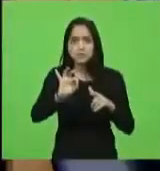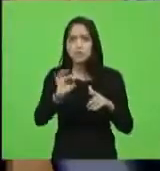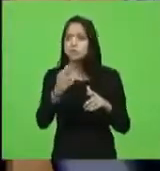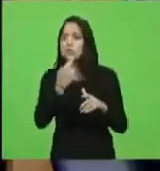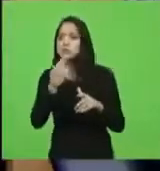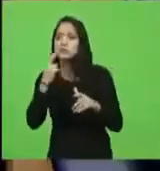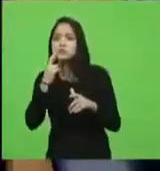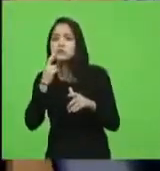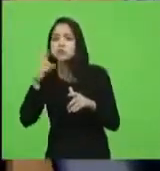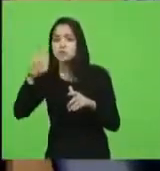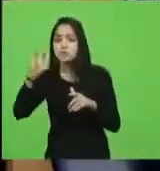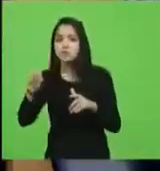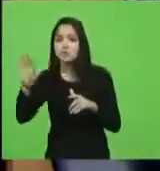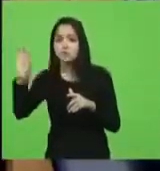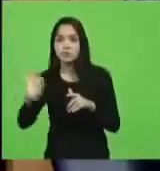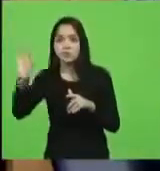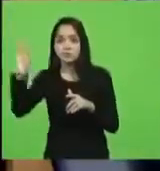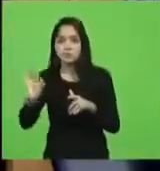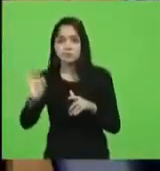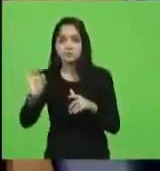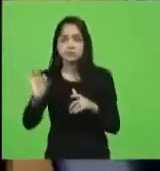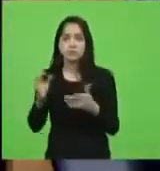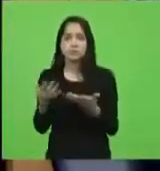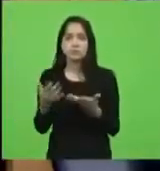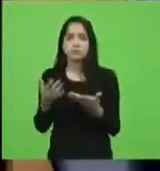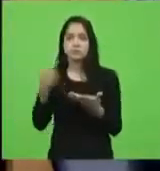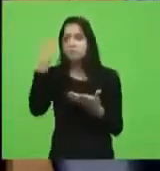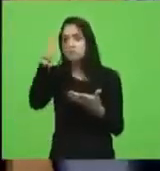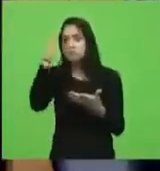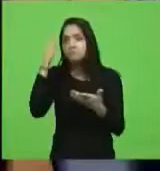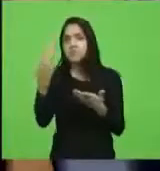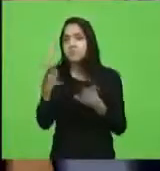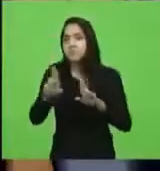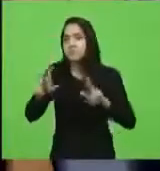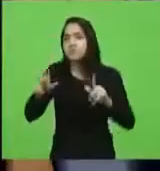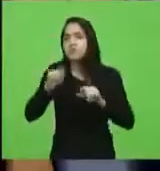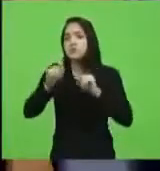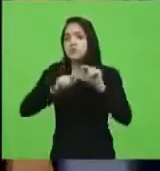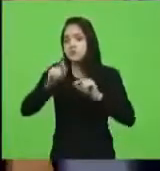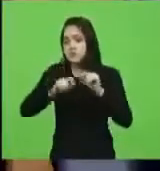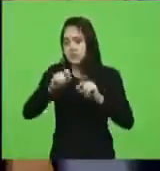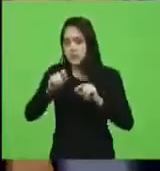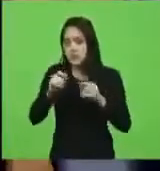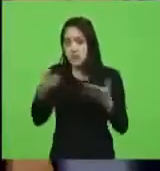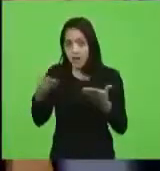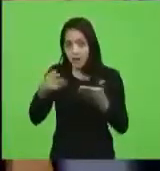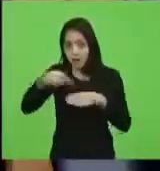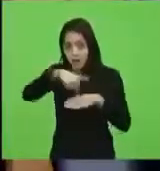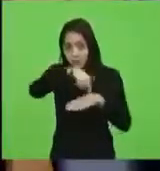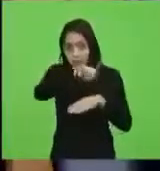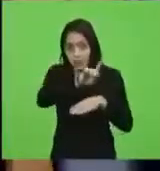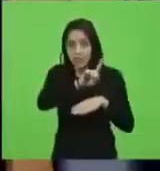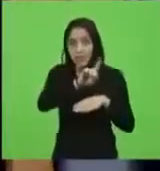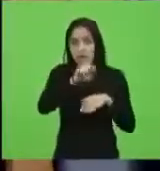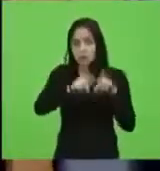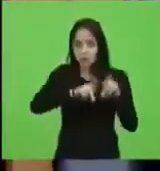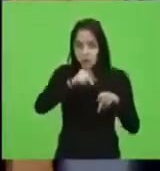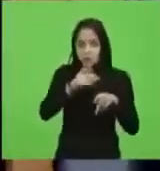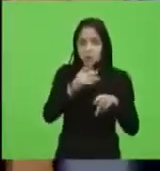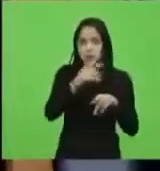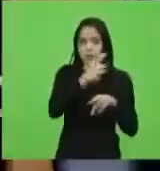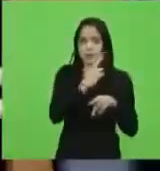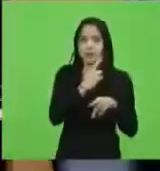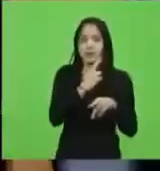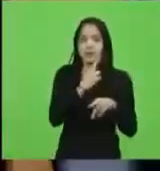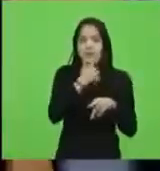com 50% ocupado? Eu não entendo qual é a diferença. Eu fui almoçar agora aqui no shopping, com espaçamento,